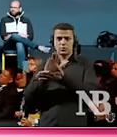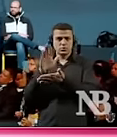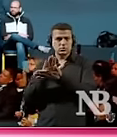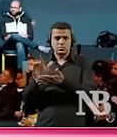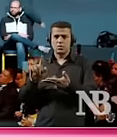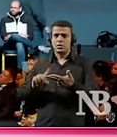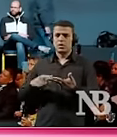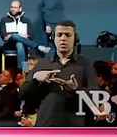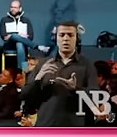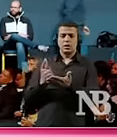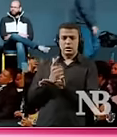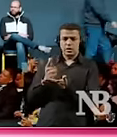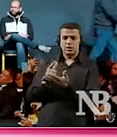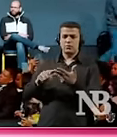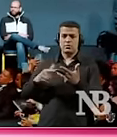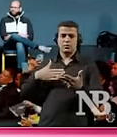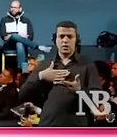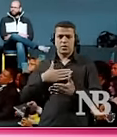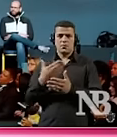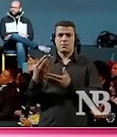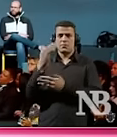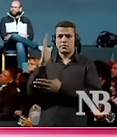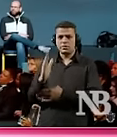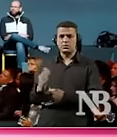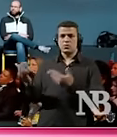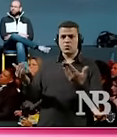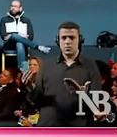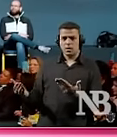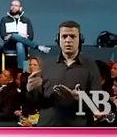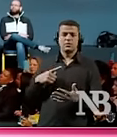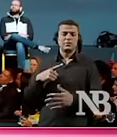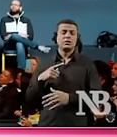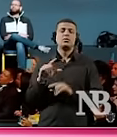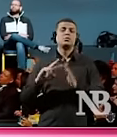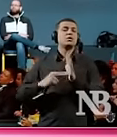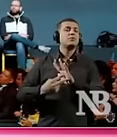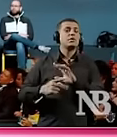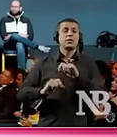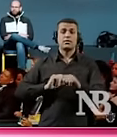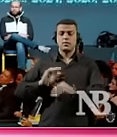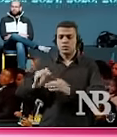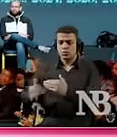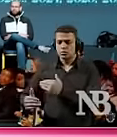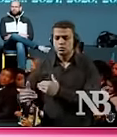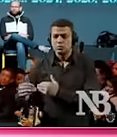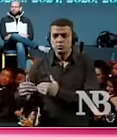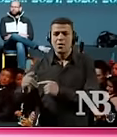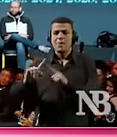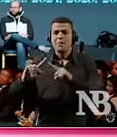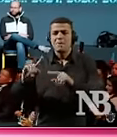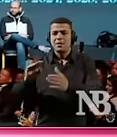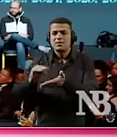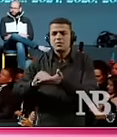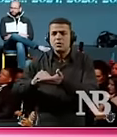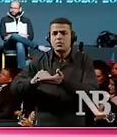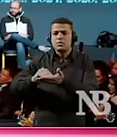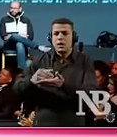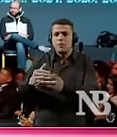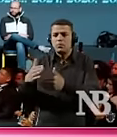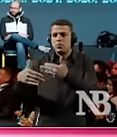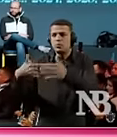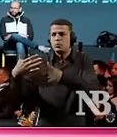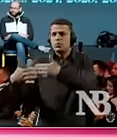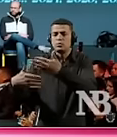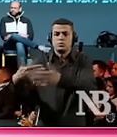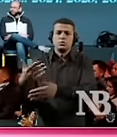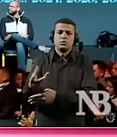do Jair Bolsonaro. Tem o meu, tem o Brasil Paralelo, tem um monte de gente. Ou seja, nós estamos dando um passo. Só que ainda falta muito tempo. E